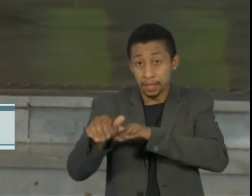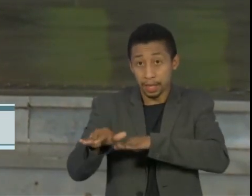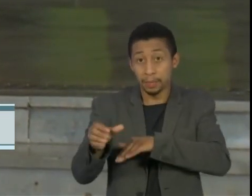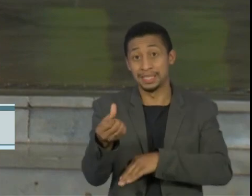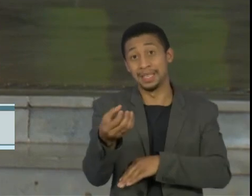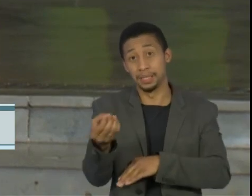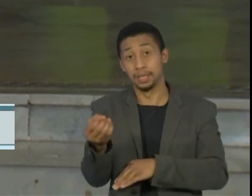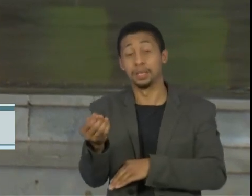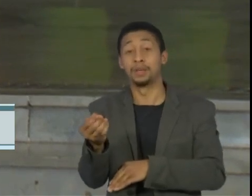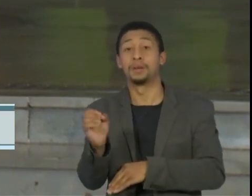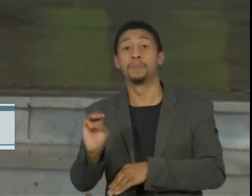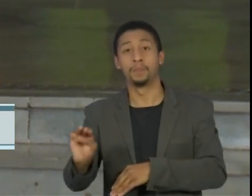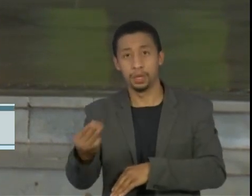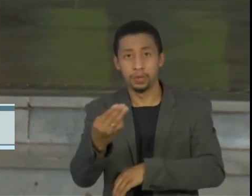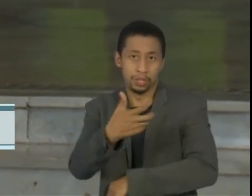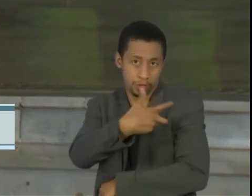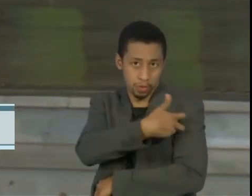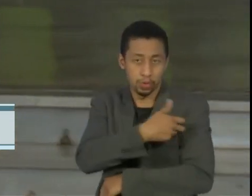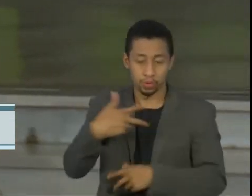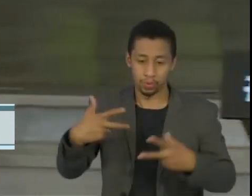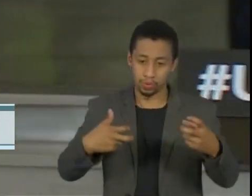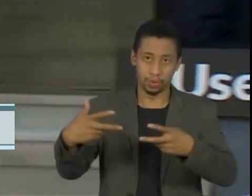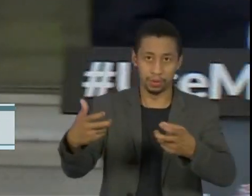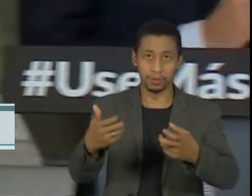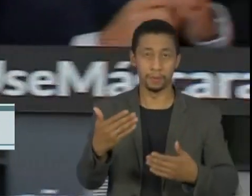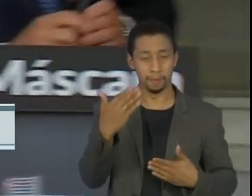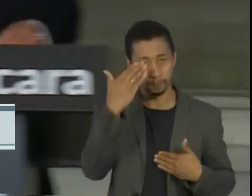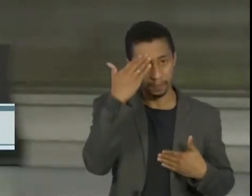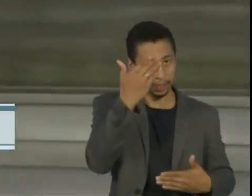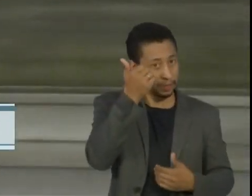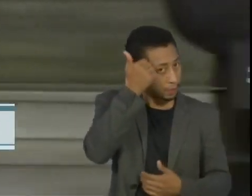doses. Obrigado, Dimas Covas. João Gabardo.